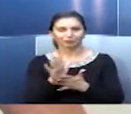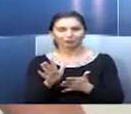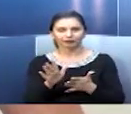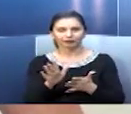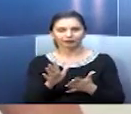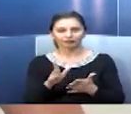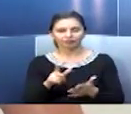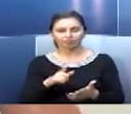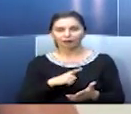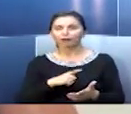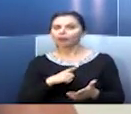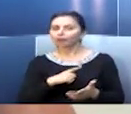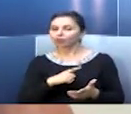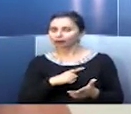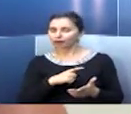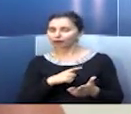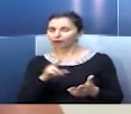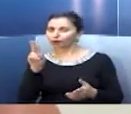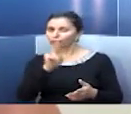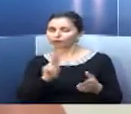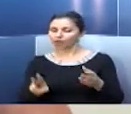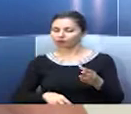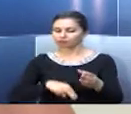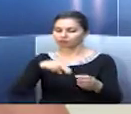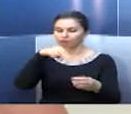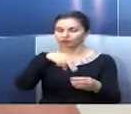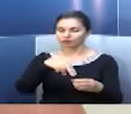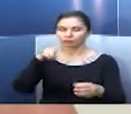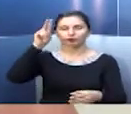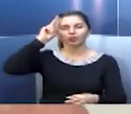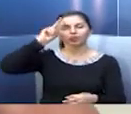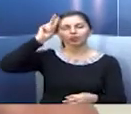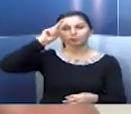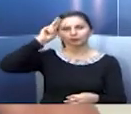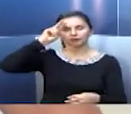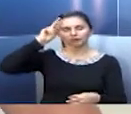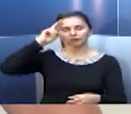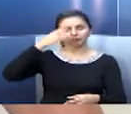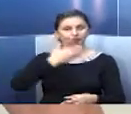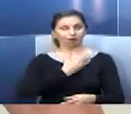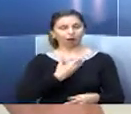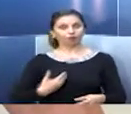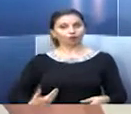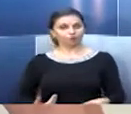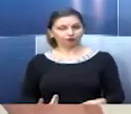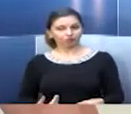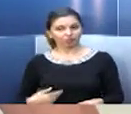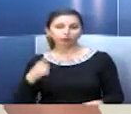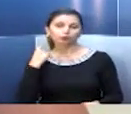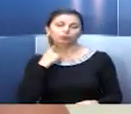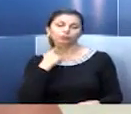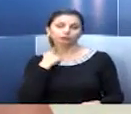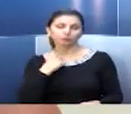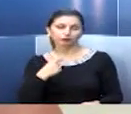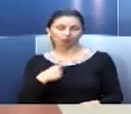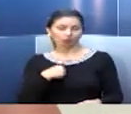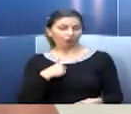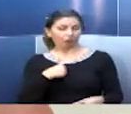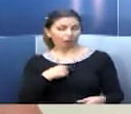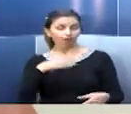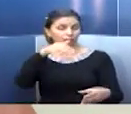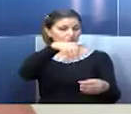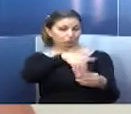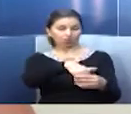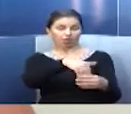eu tenho ocupado esse espaço aqui para lembrar o senhor governador. Eu fui um eleitor